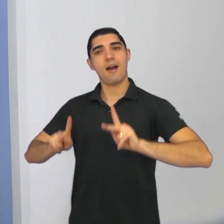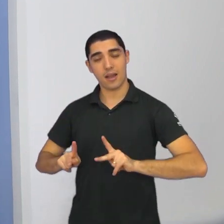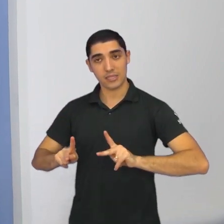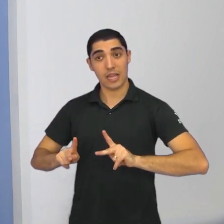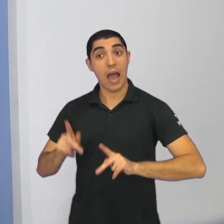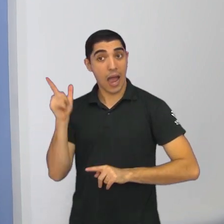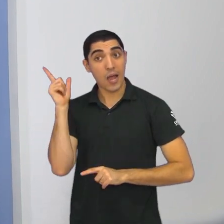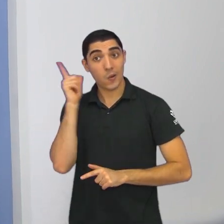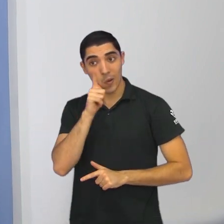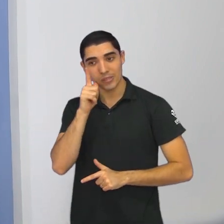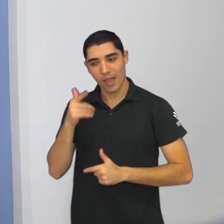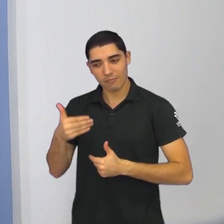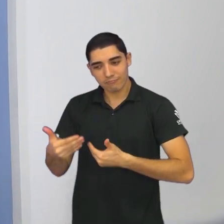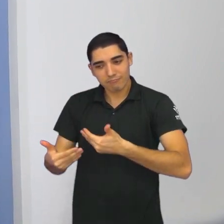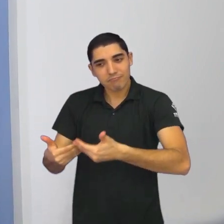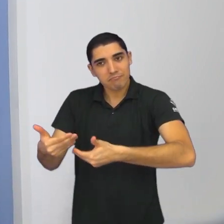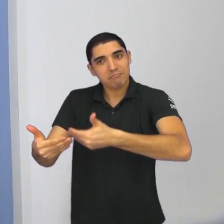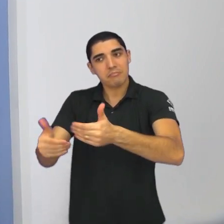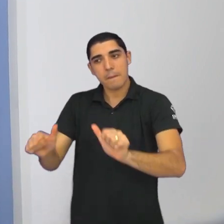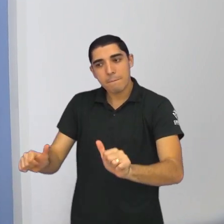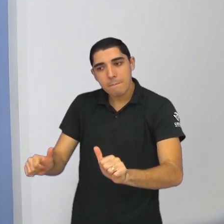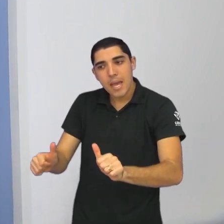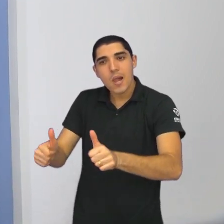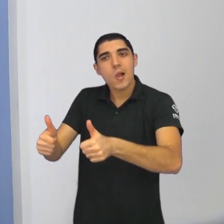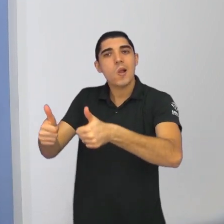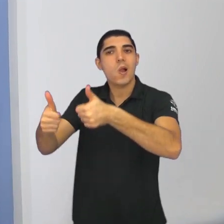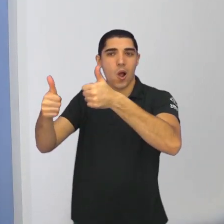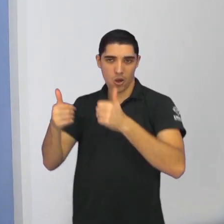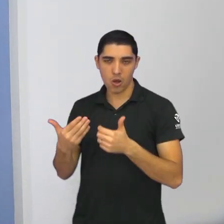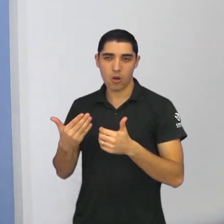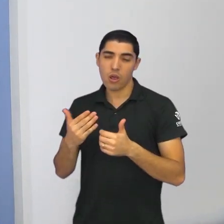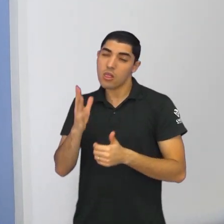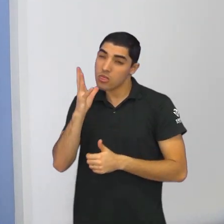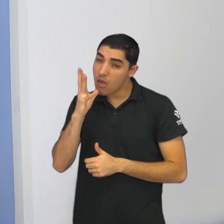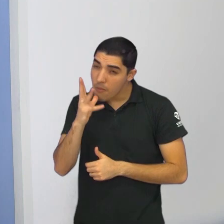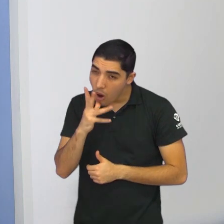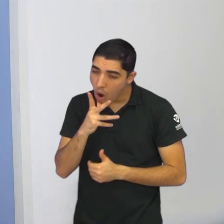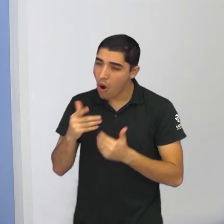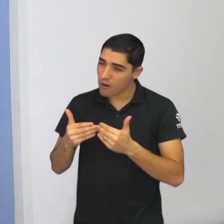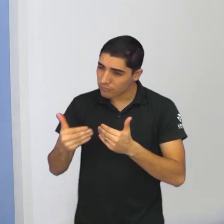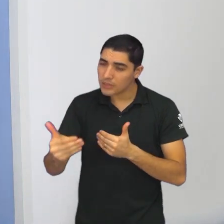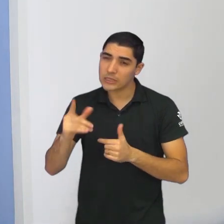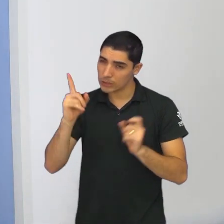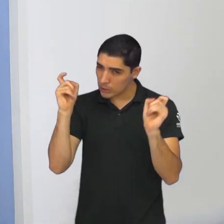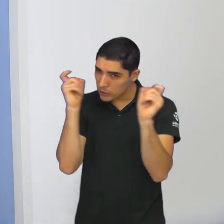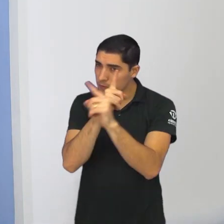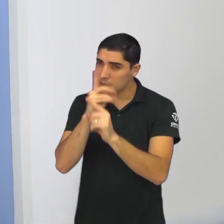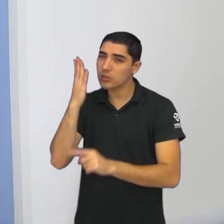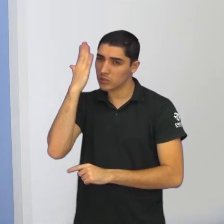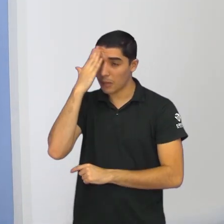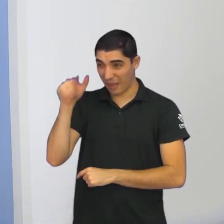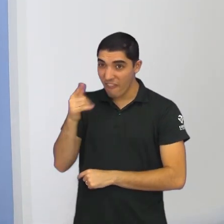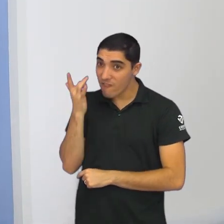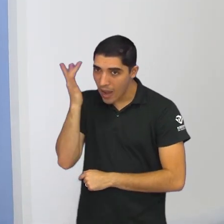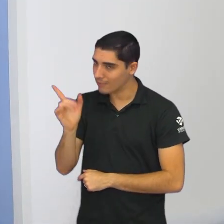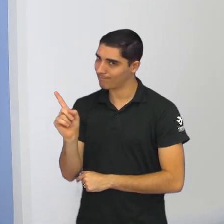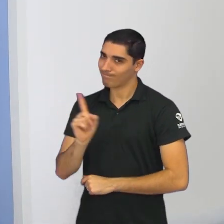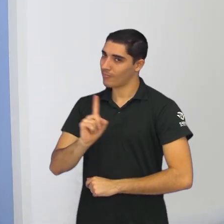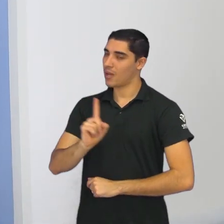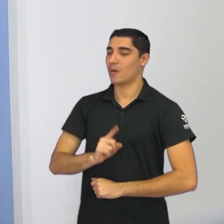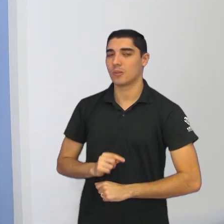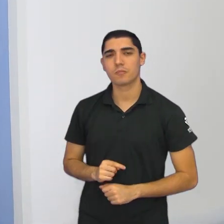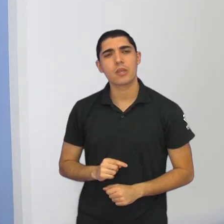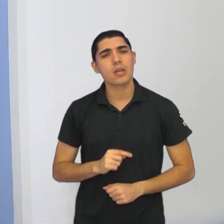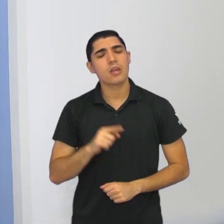As coisas vão indo mais positivamente, mesmo sendo longo e difícil. A gente sabe que não é um